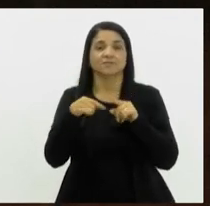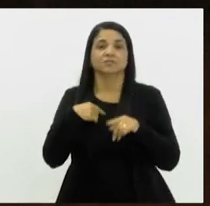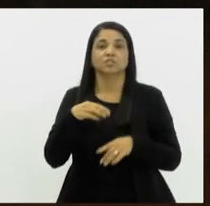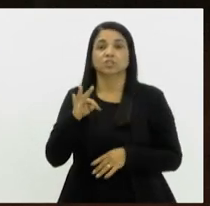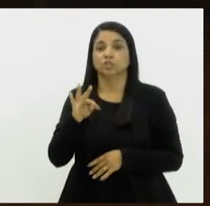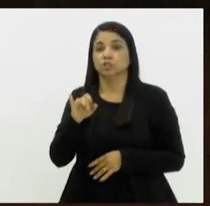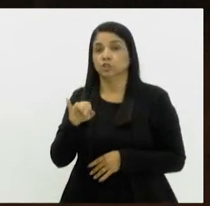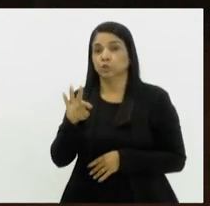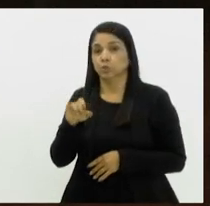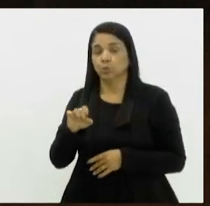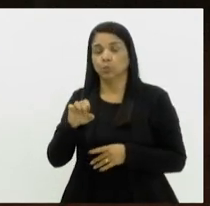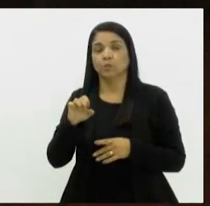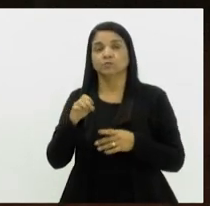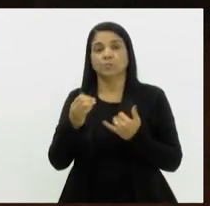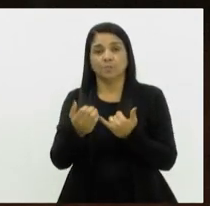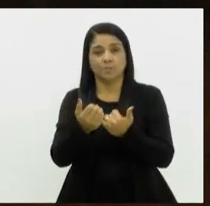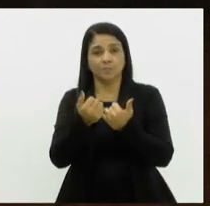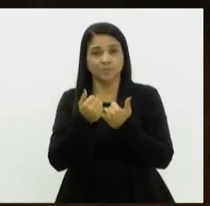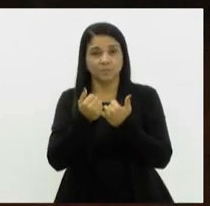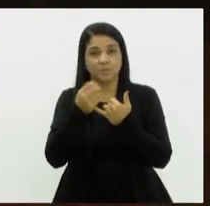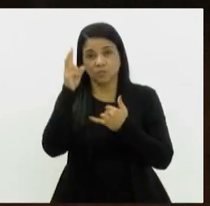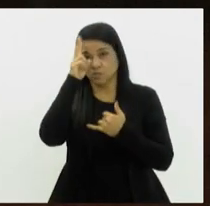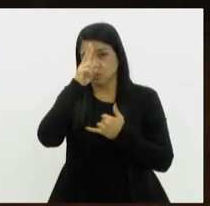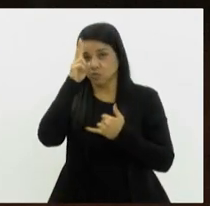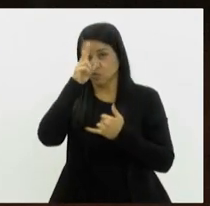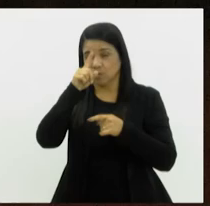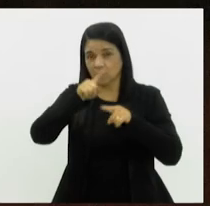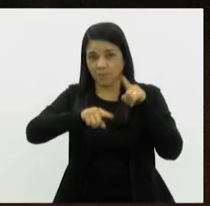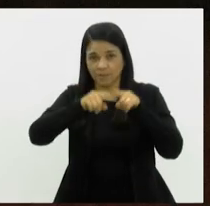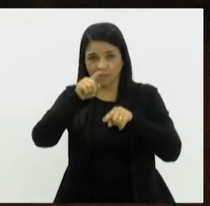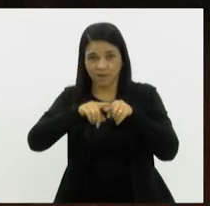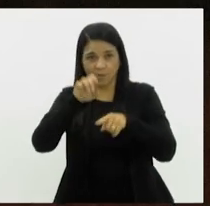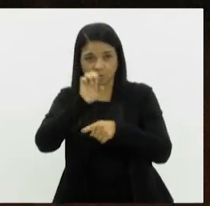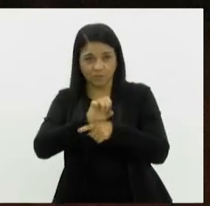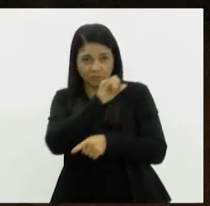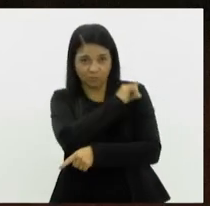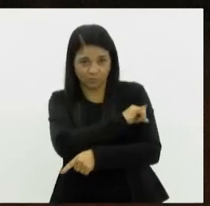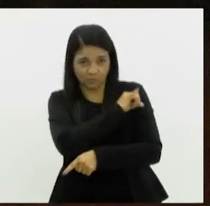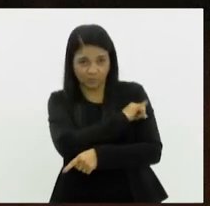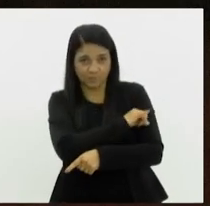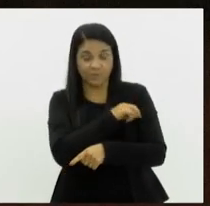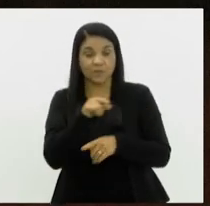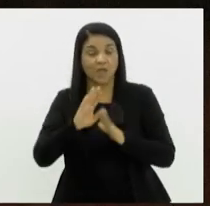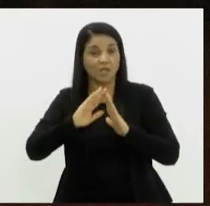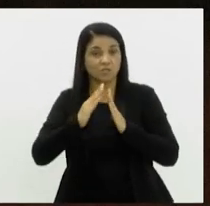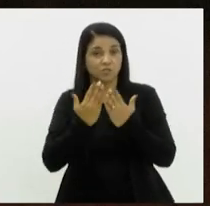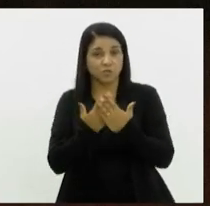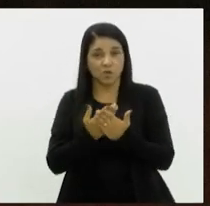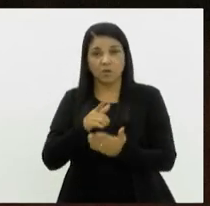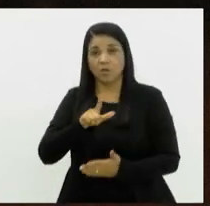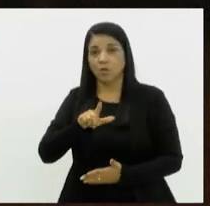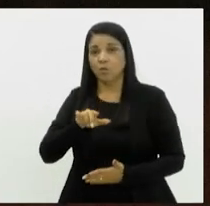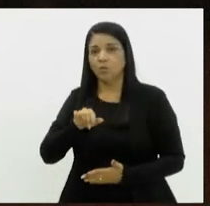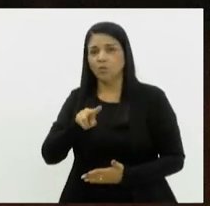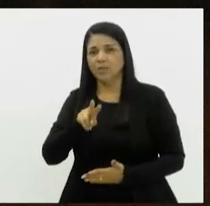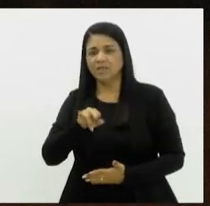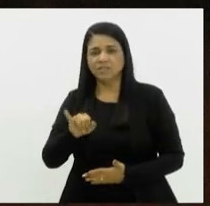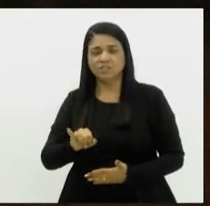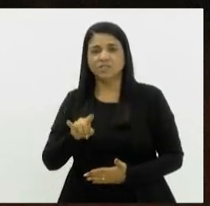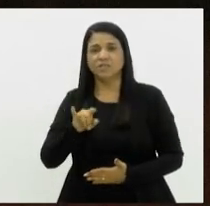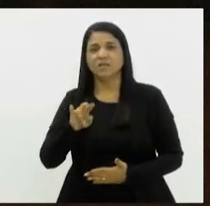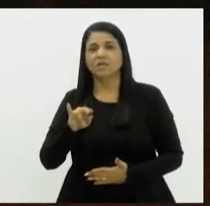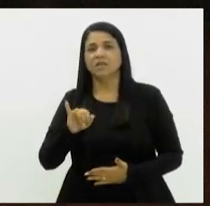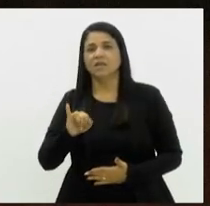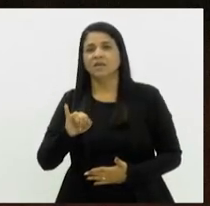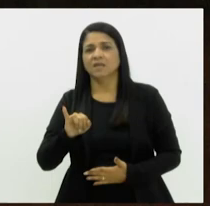de patrimônio histórico-cultural de natureza imaterial do Estado do Rio de Janeiro à escola estadual Luiz Ride é fazer justiça